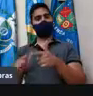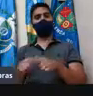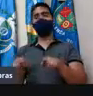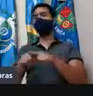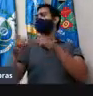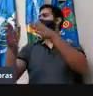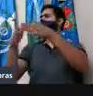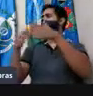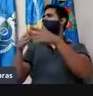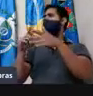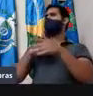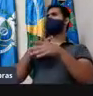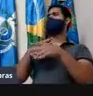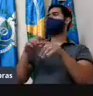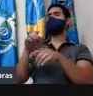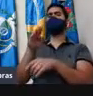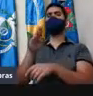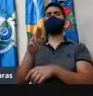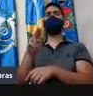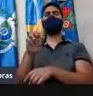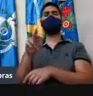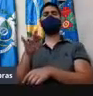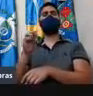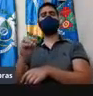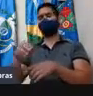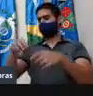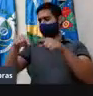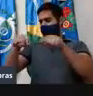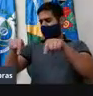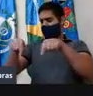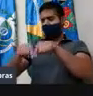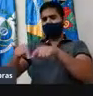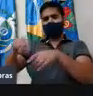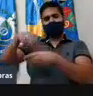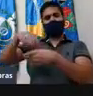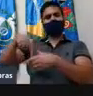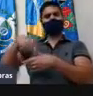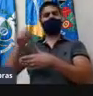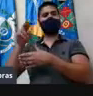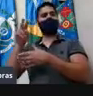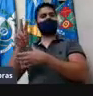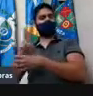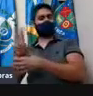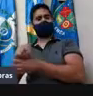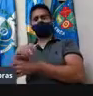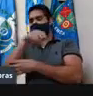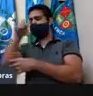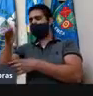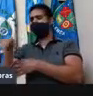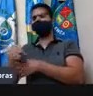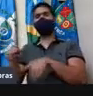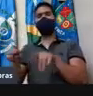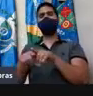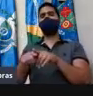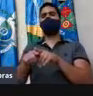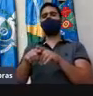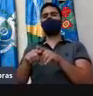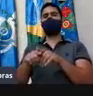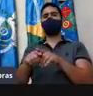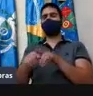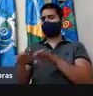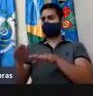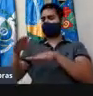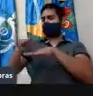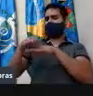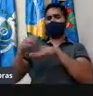outra coisa também. Tem muito bueiro na nossa cidade, gente. Dentro da nossa cidade, no centro da cidade, nos bairros, que estão tudo entupido.